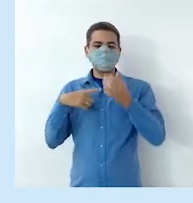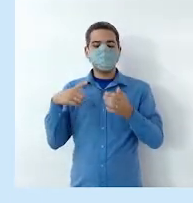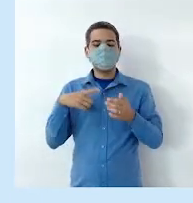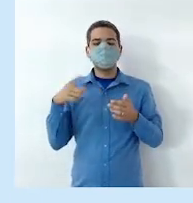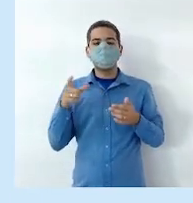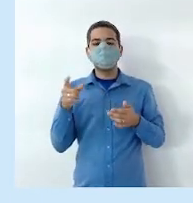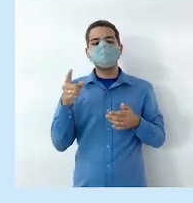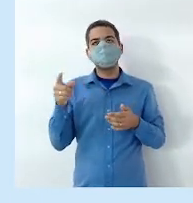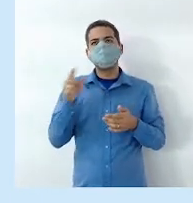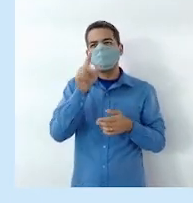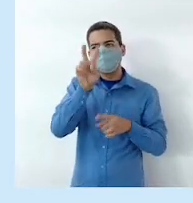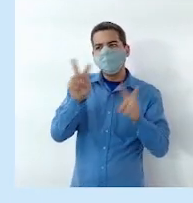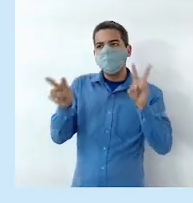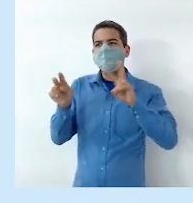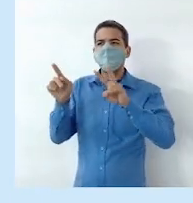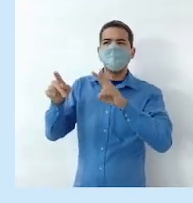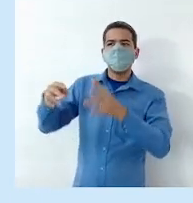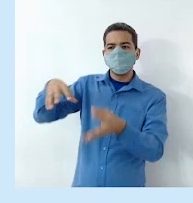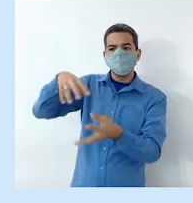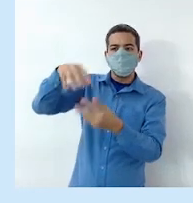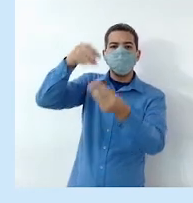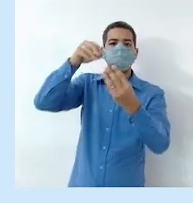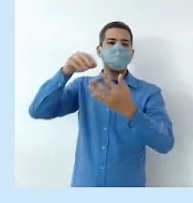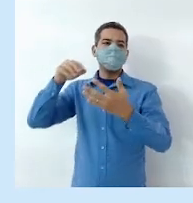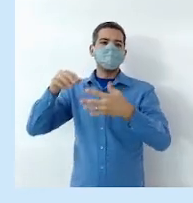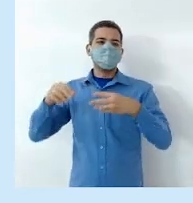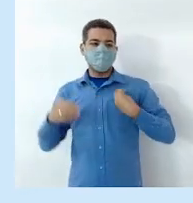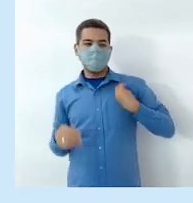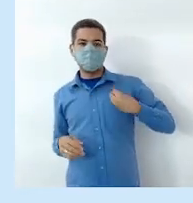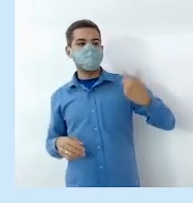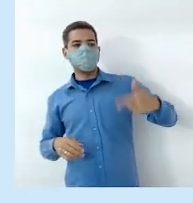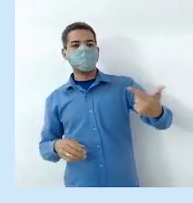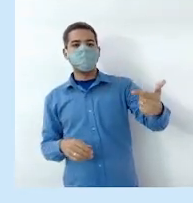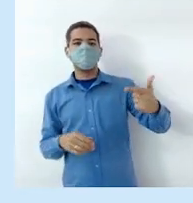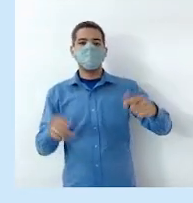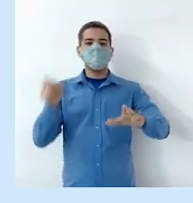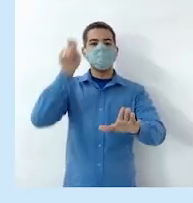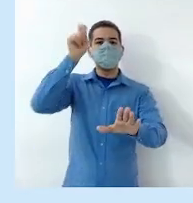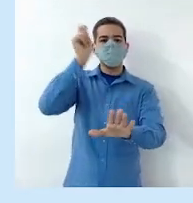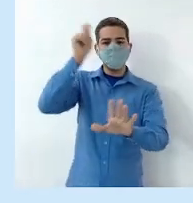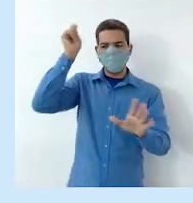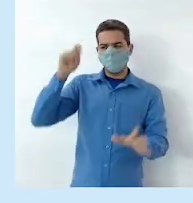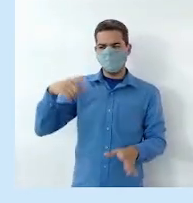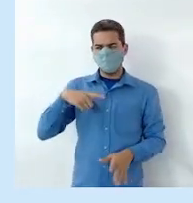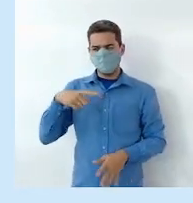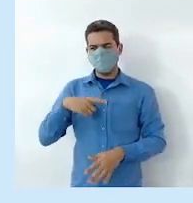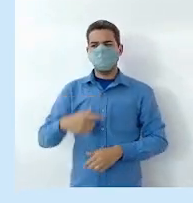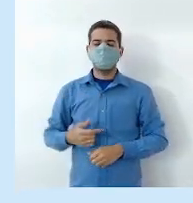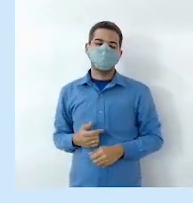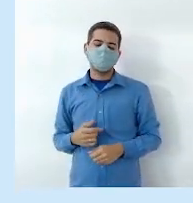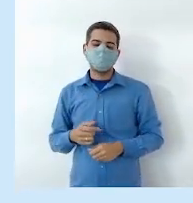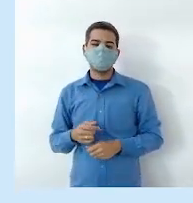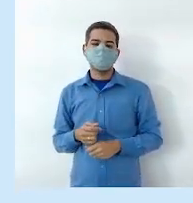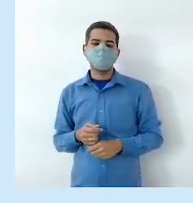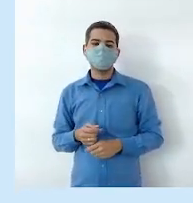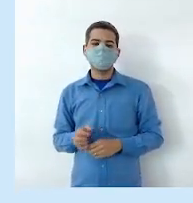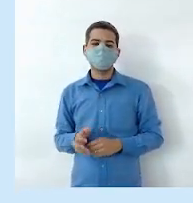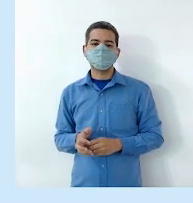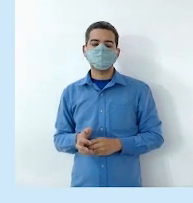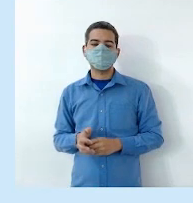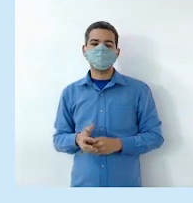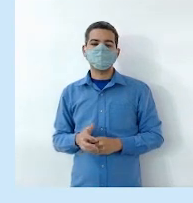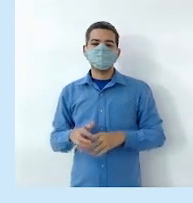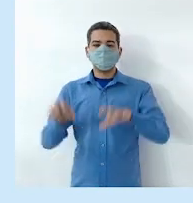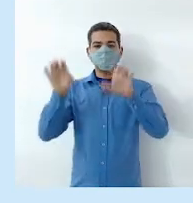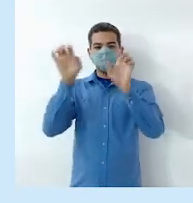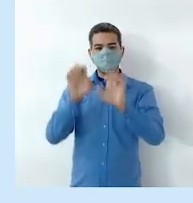melhor, esses seres inanimados e sempre tem uma moral da história para nos trazer. A